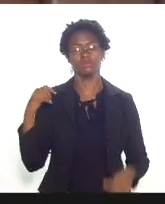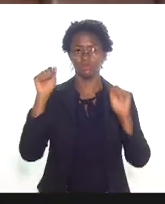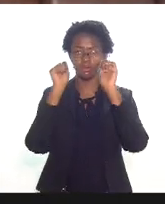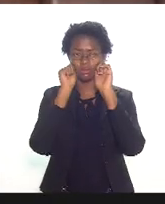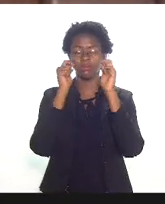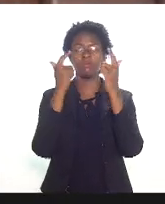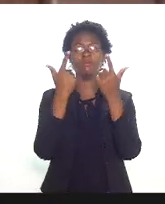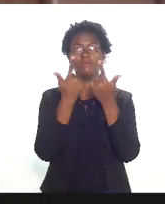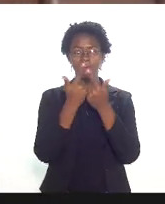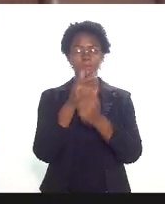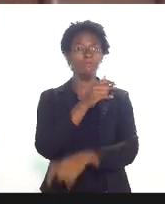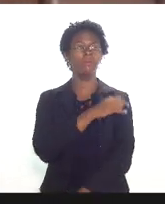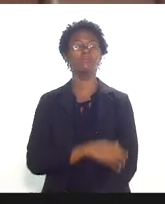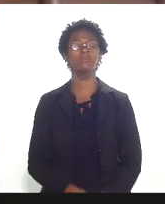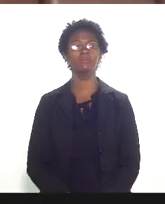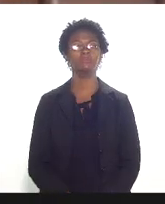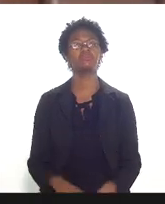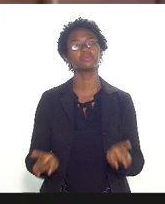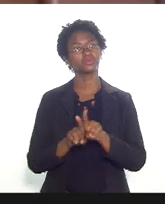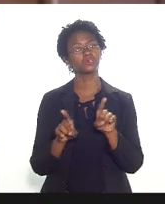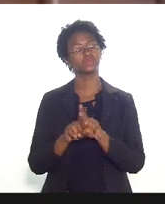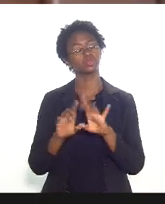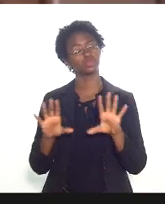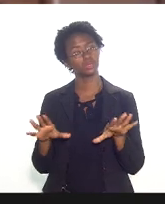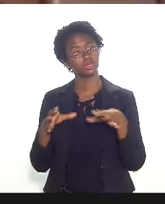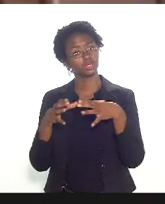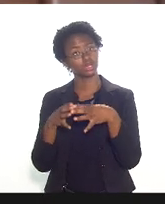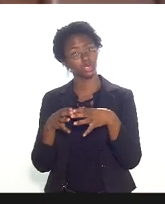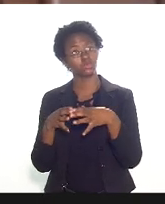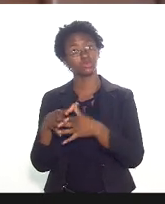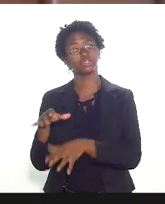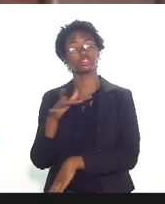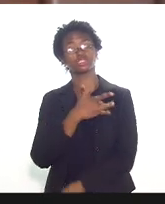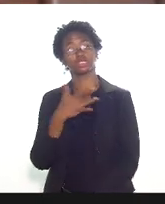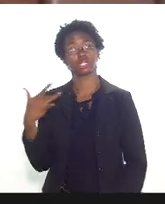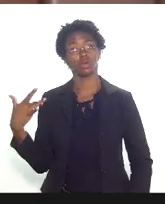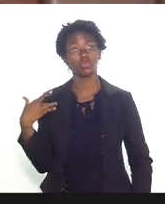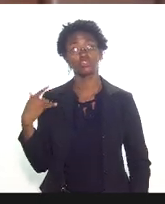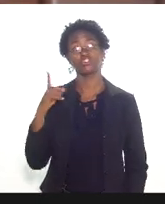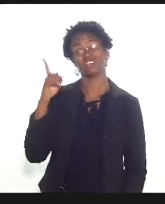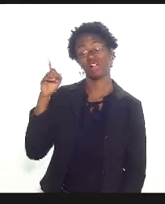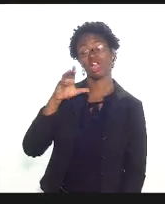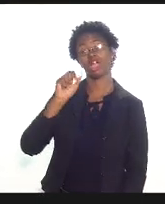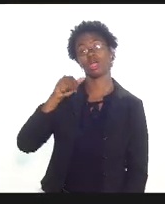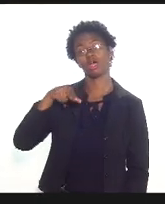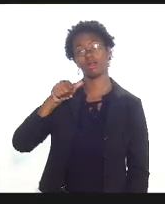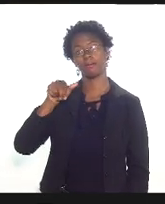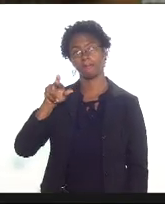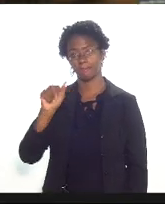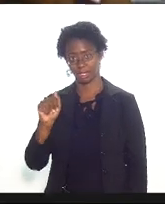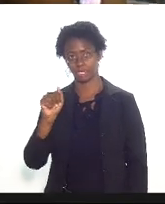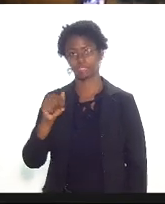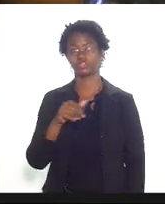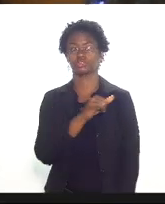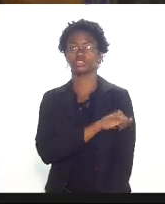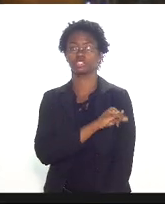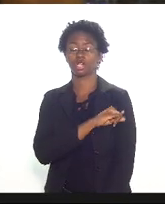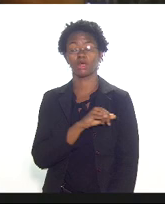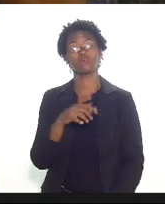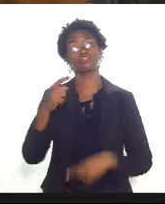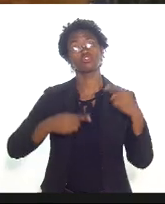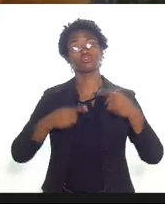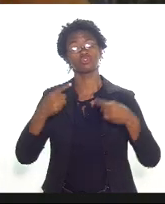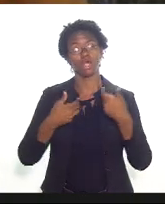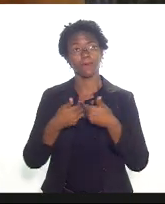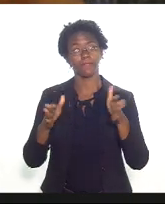Rio de Janeiro e a Comissão de Saúde da Câmara Municipal do Rio de Janeiro para discutir a abertura de leitos para